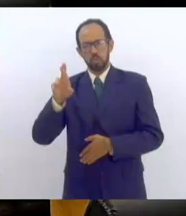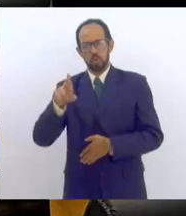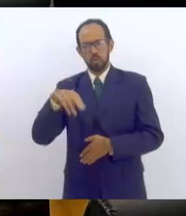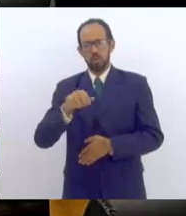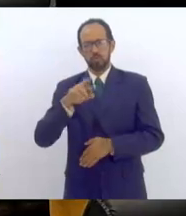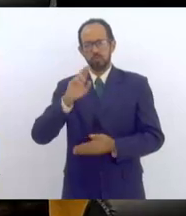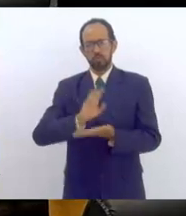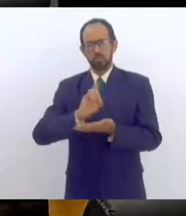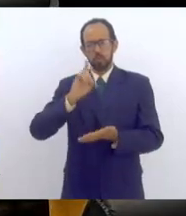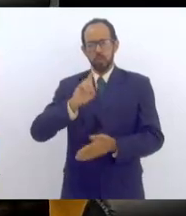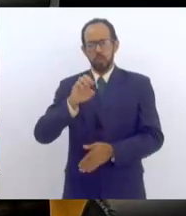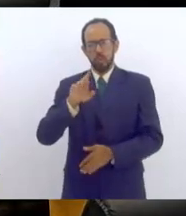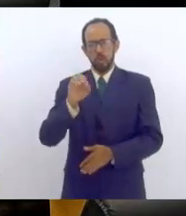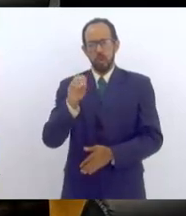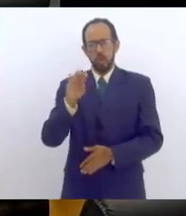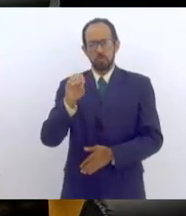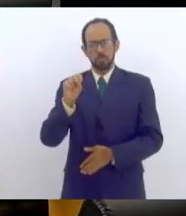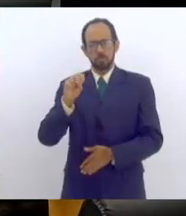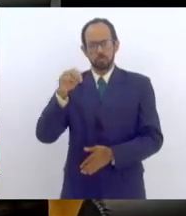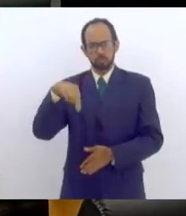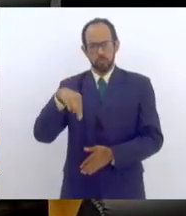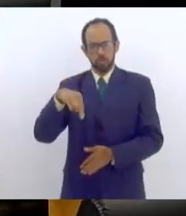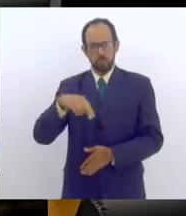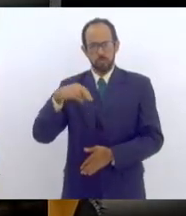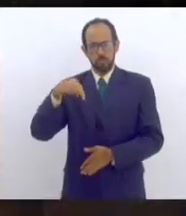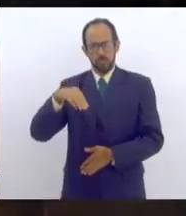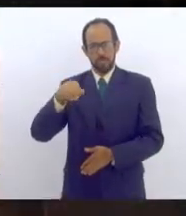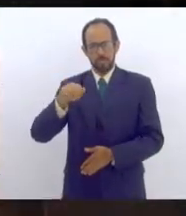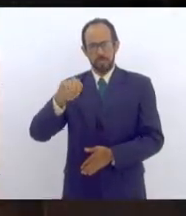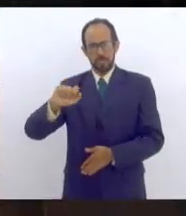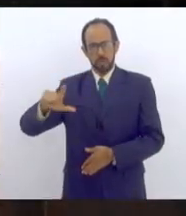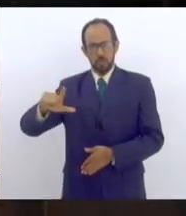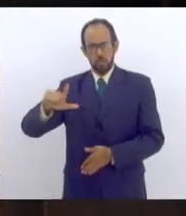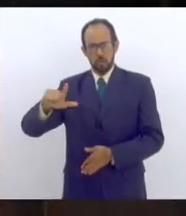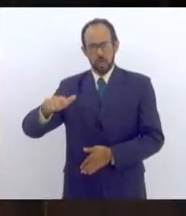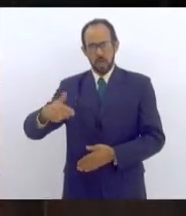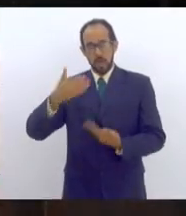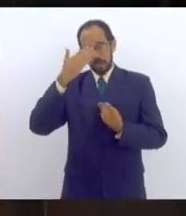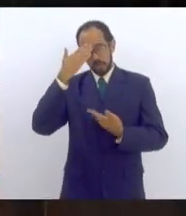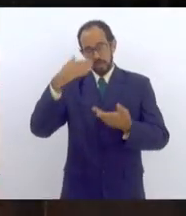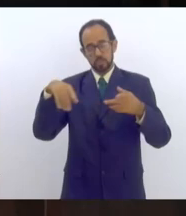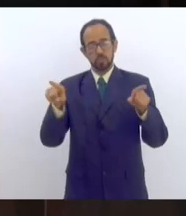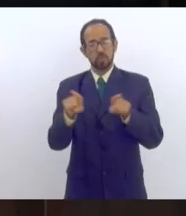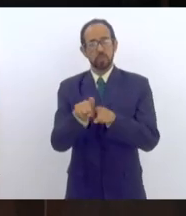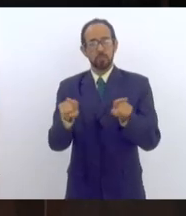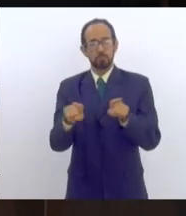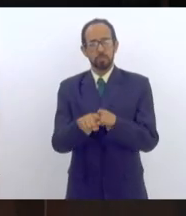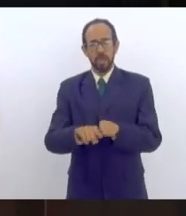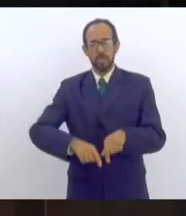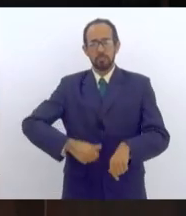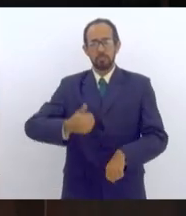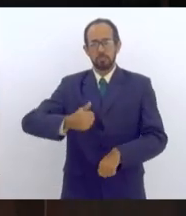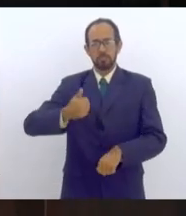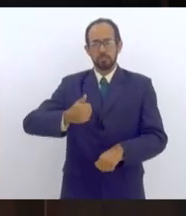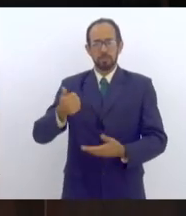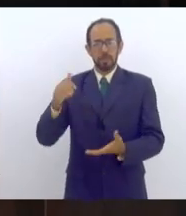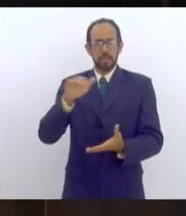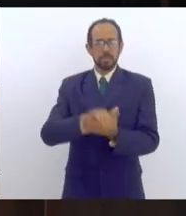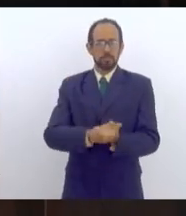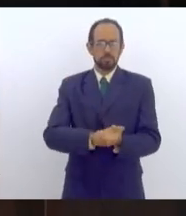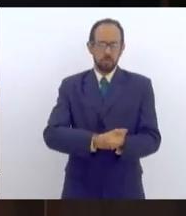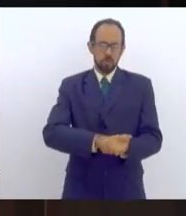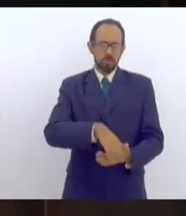Maciel. Quero estender o meu agradecimento à presença da primeira-dama do Estado, Annaline